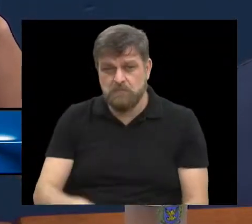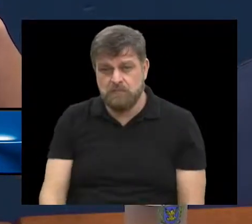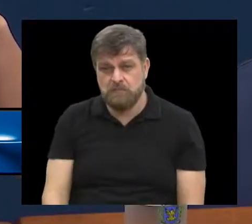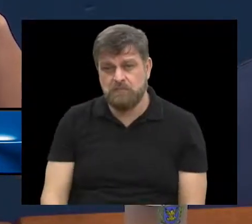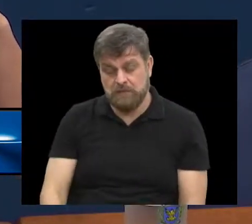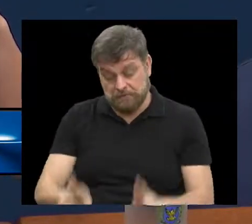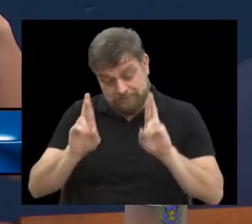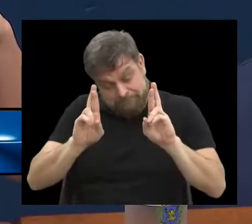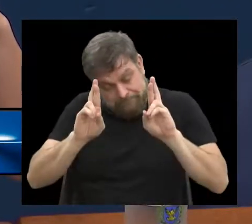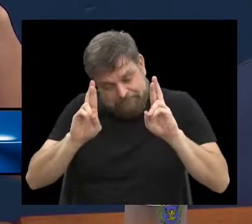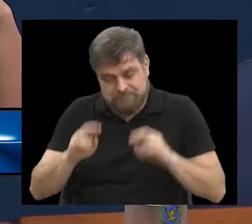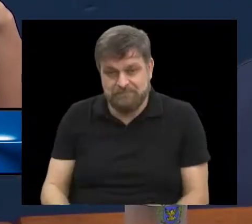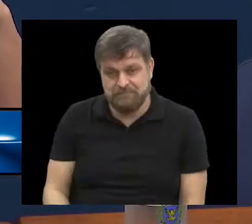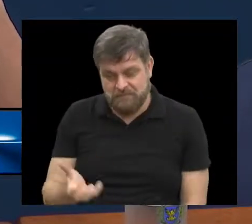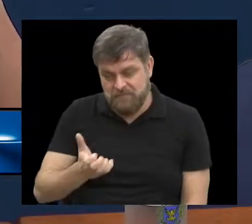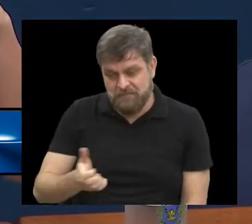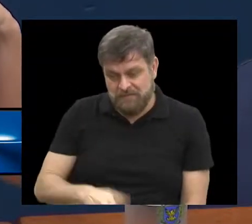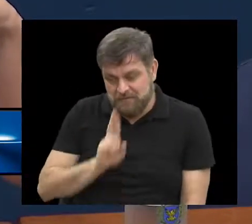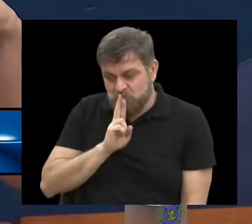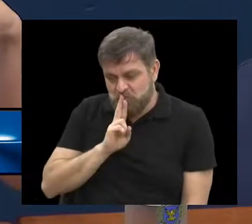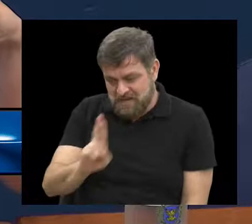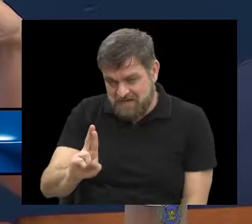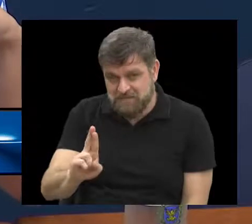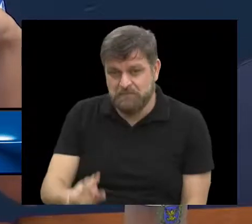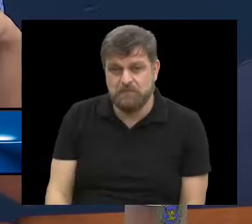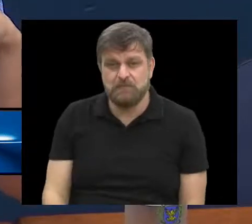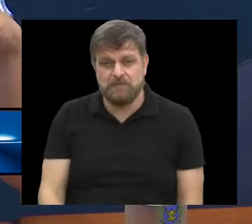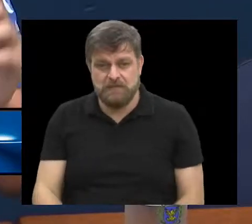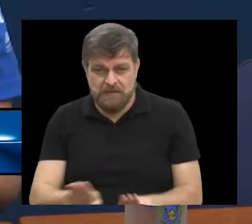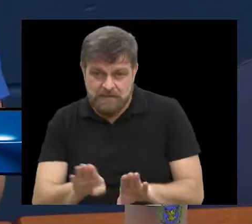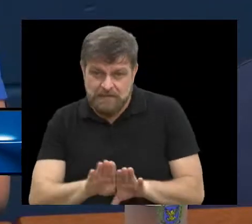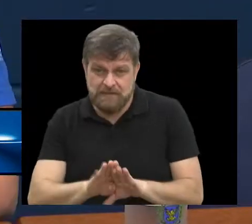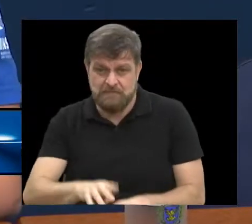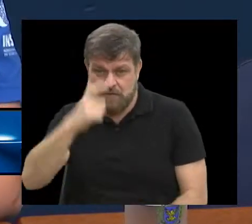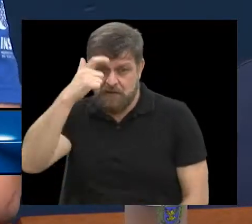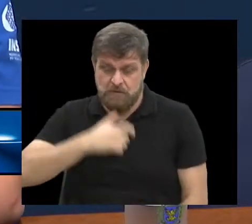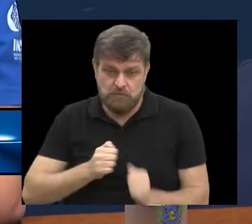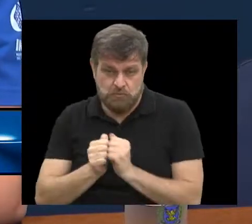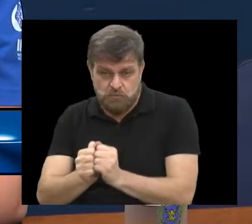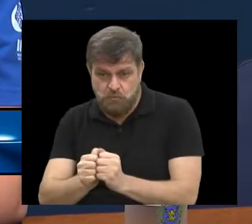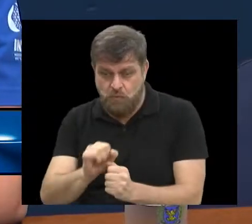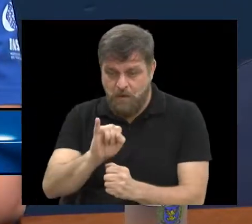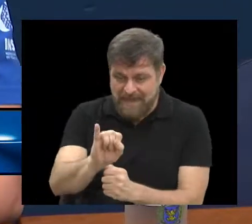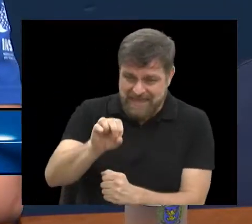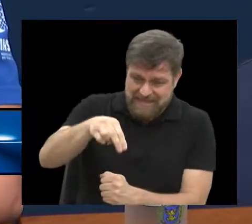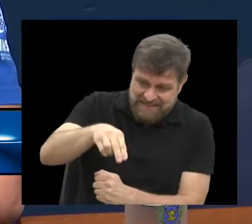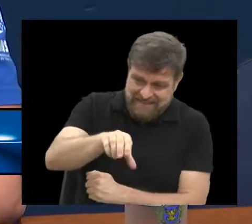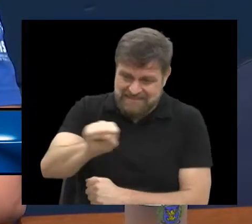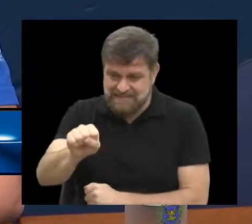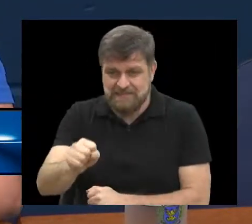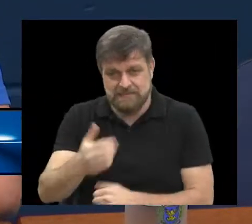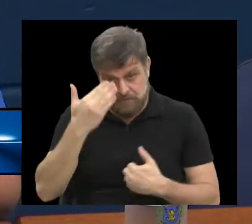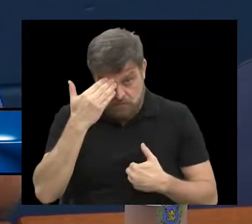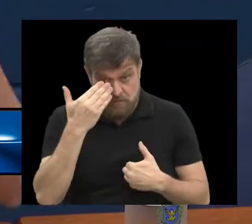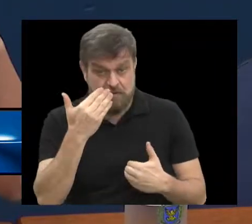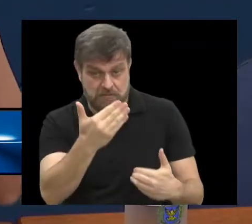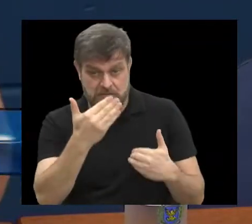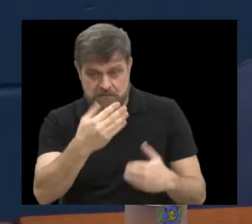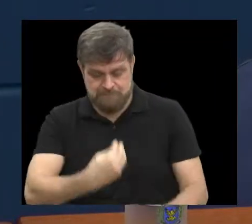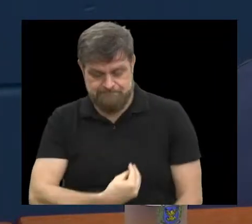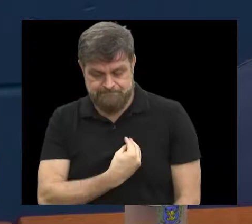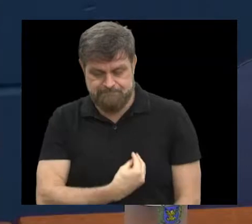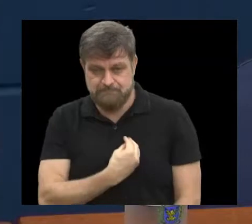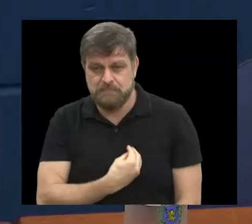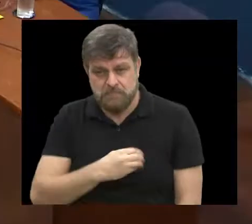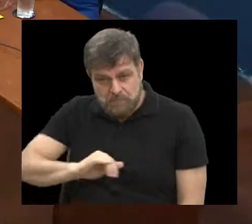espero atender a expectativa de vocês, da casa, e eu e o INSS agradecemos muito a oportunidade, tá bom? Mariana, só um